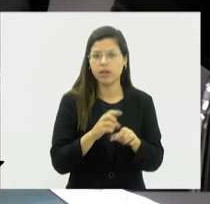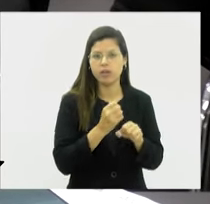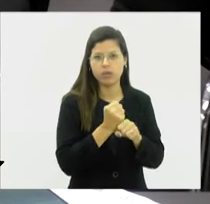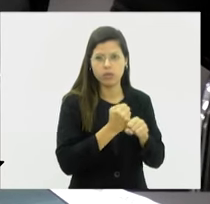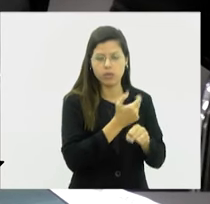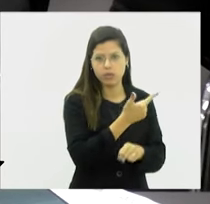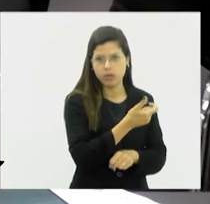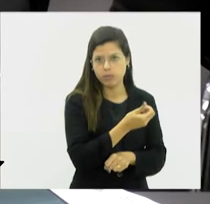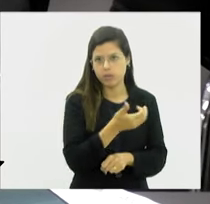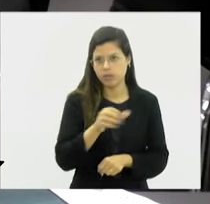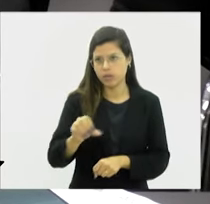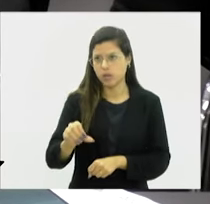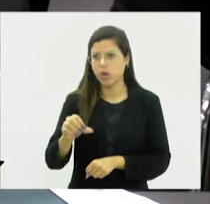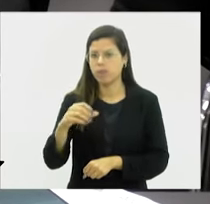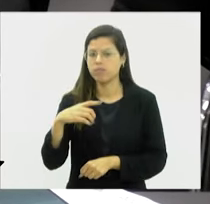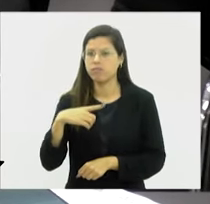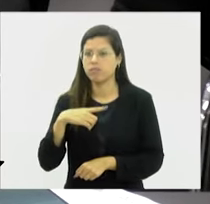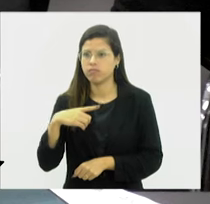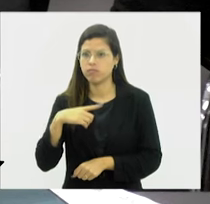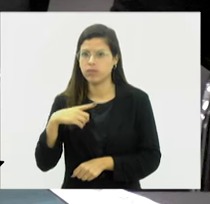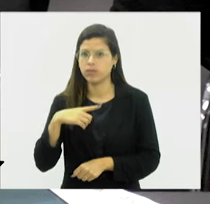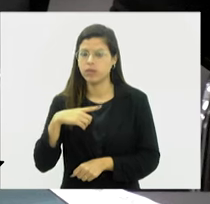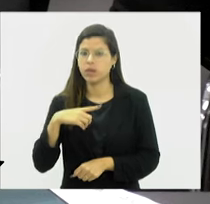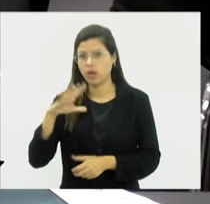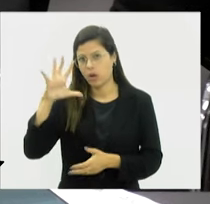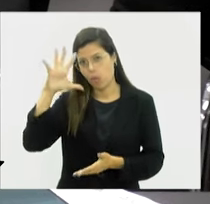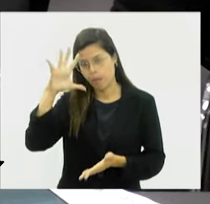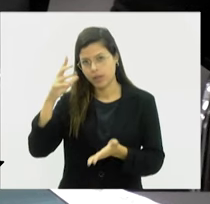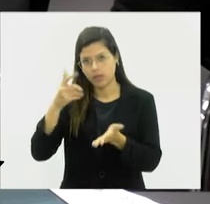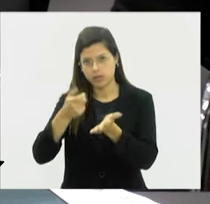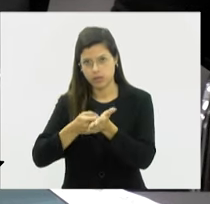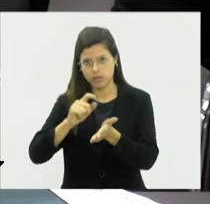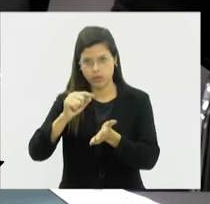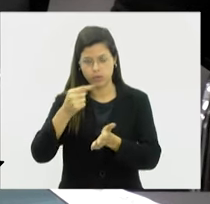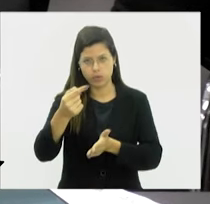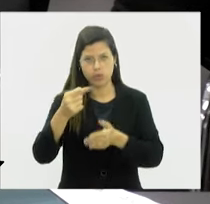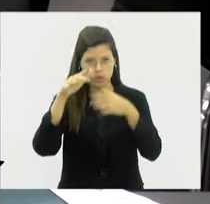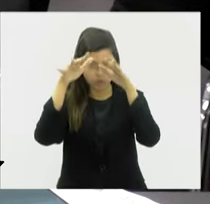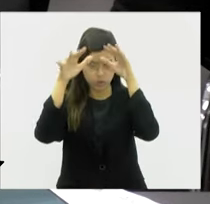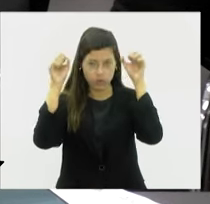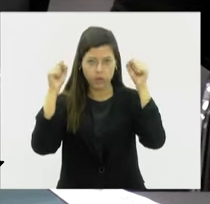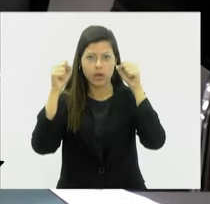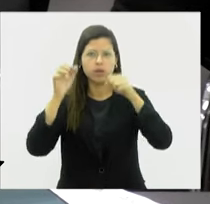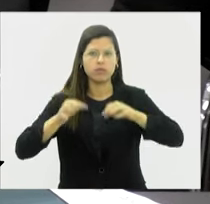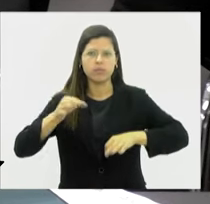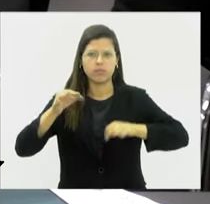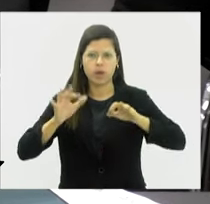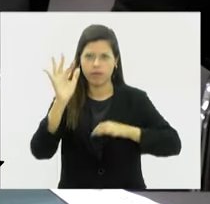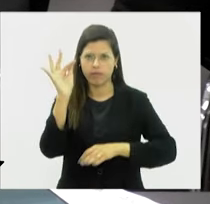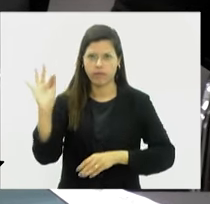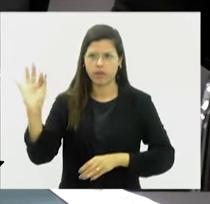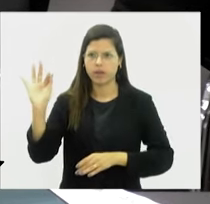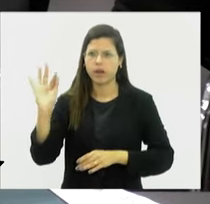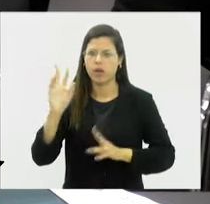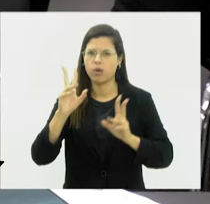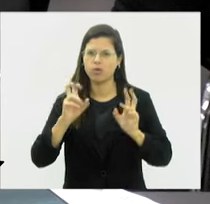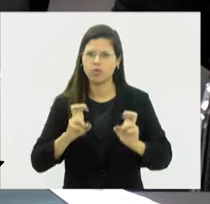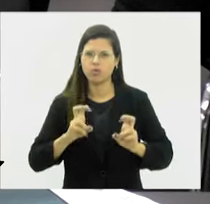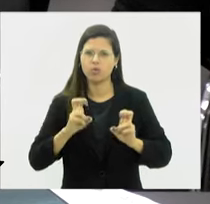uma decisão a posteriori do Supremo, que derrubou a lei da